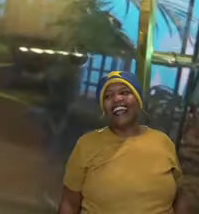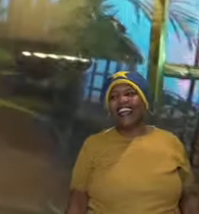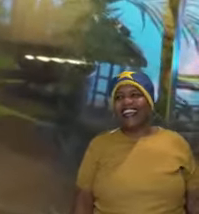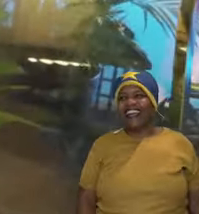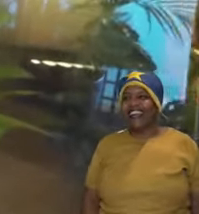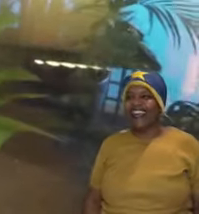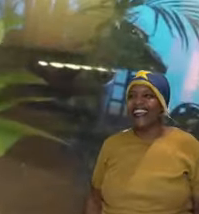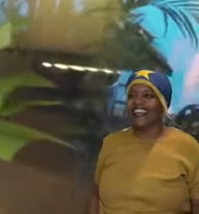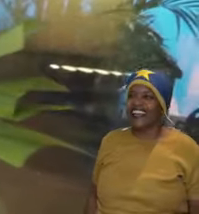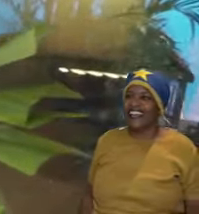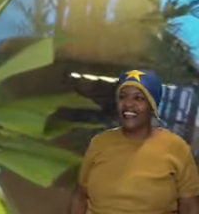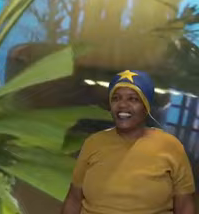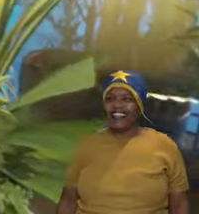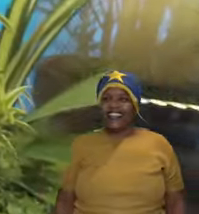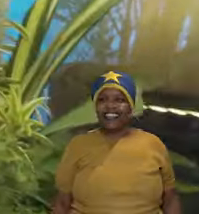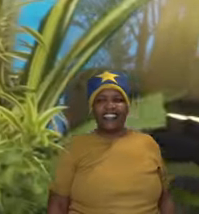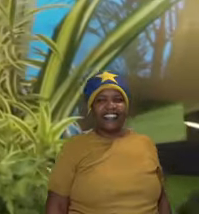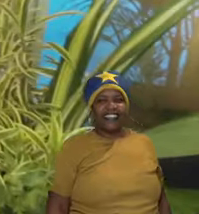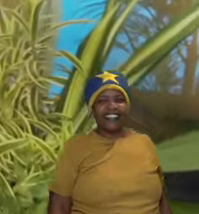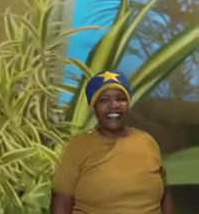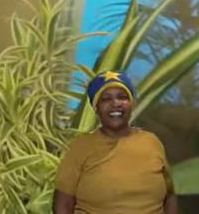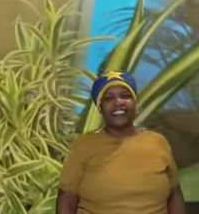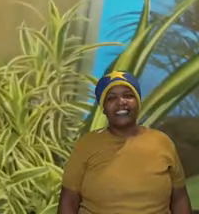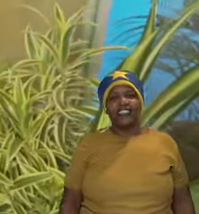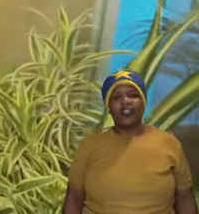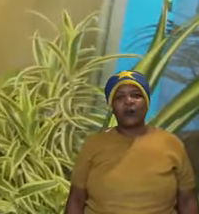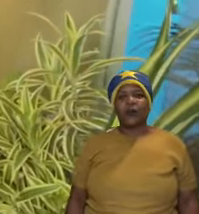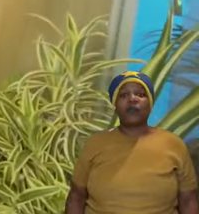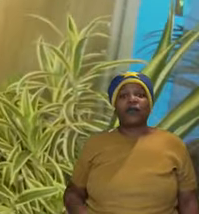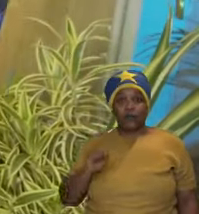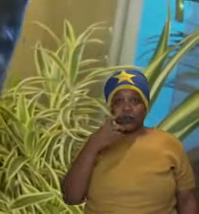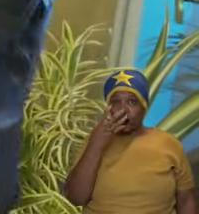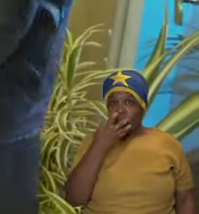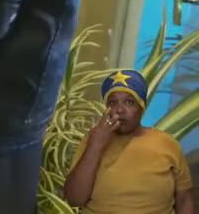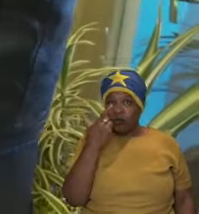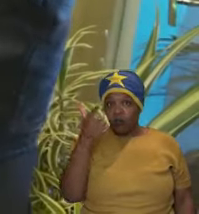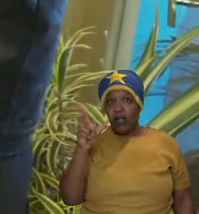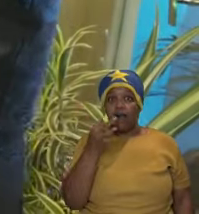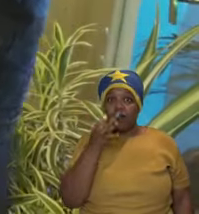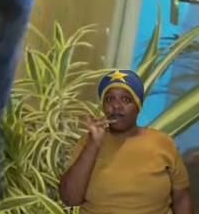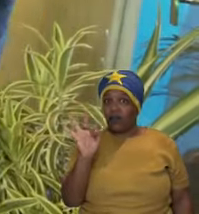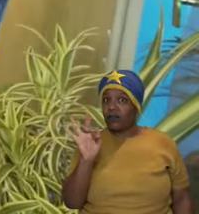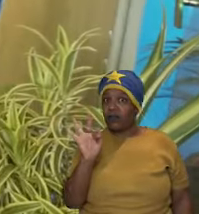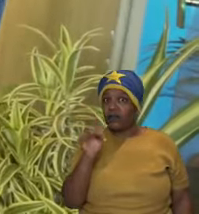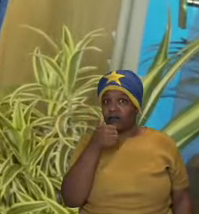yeah! Ei, moleque! Mano. Agora essa aqui, mano! Ah. Essa aqui também é foda!